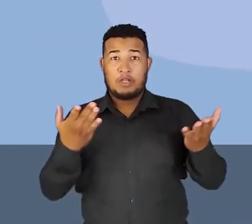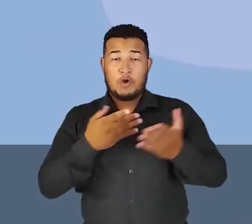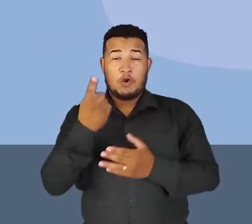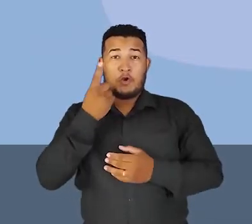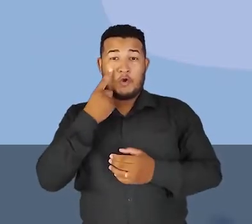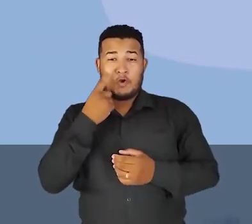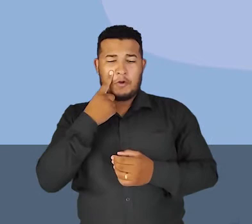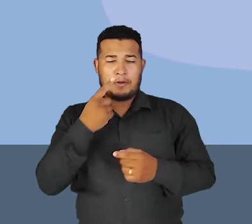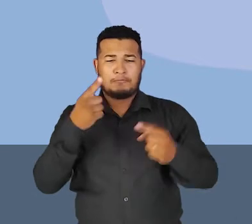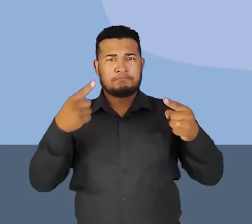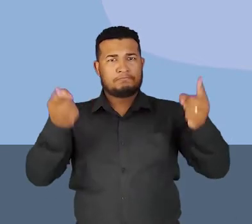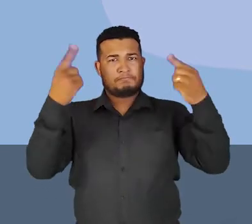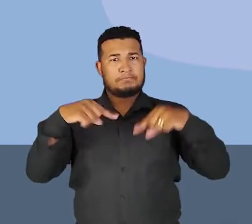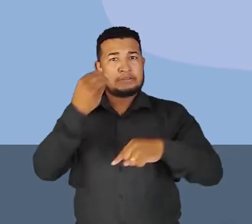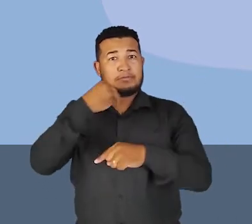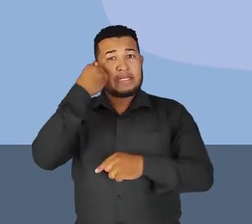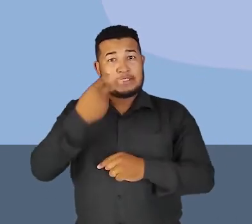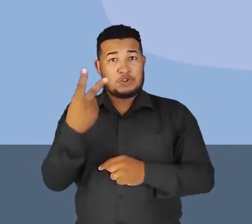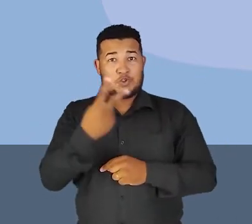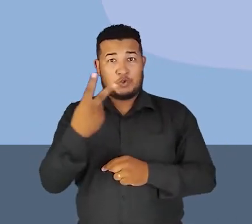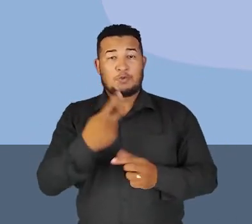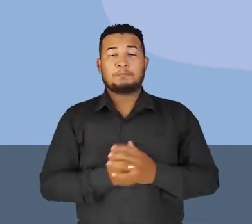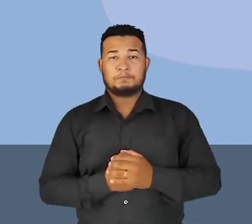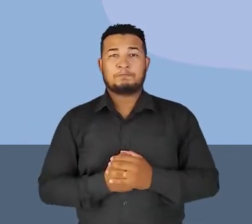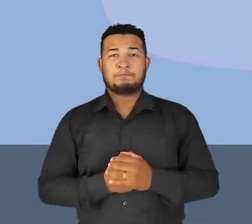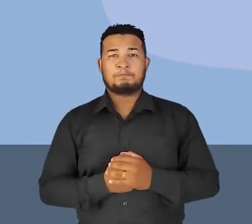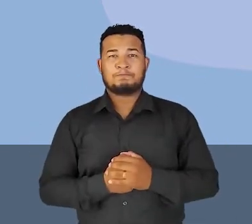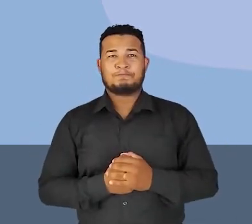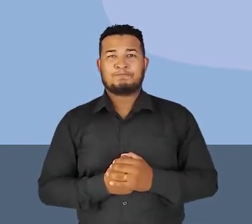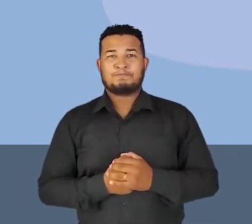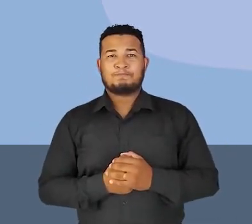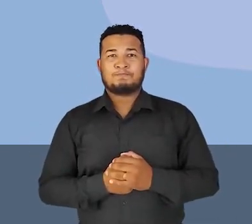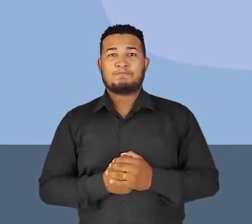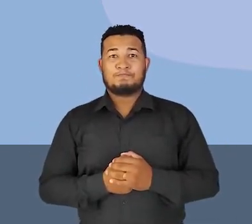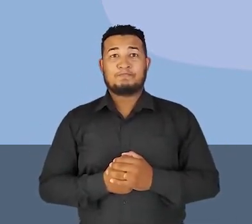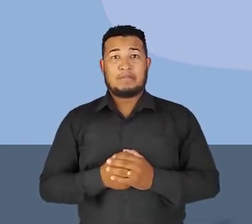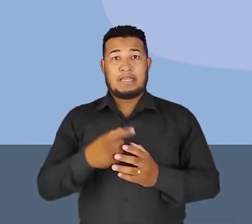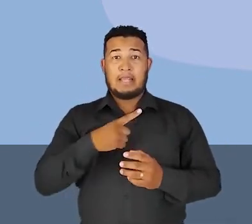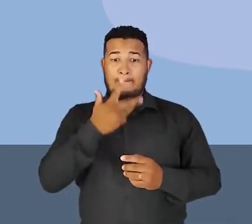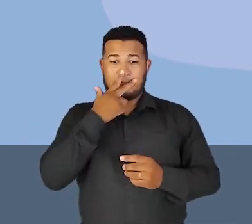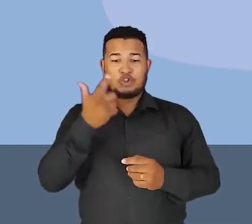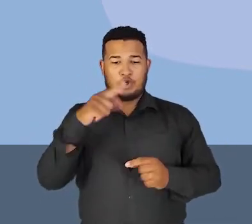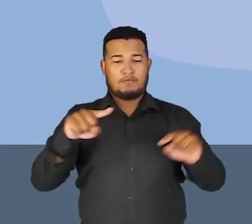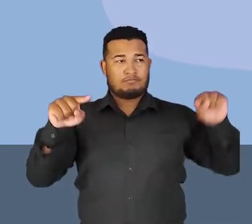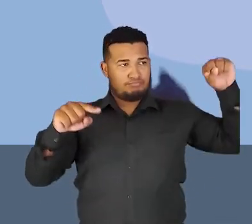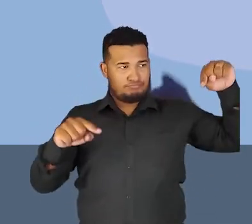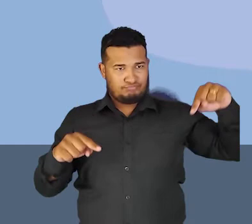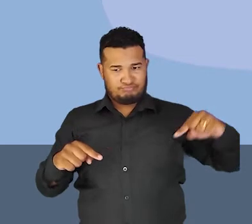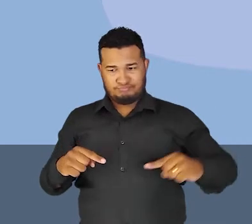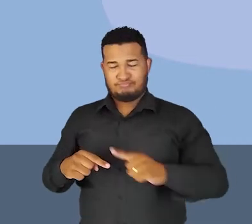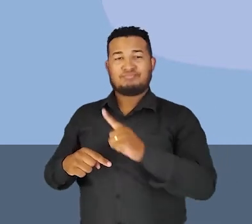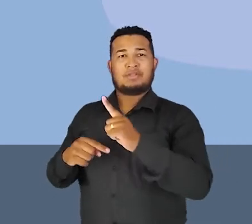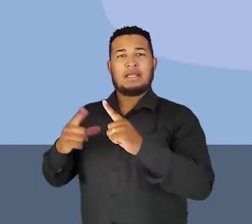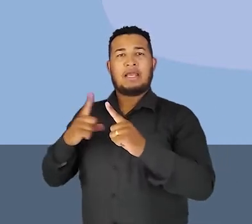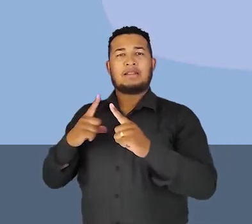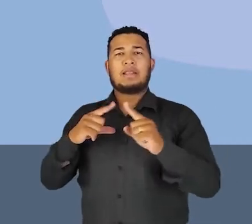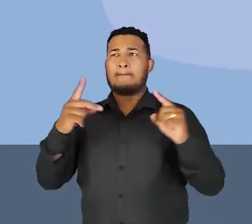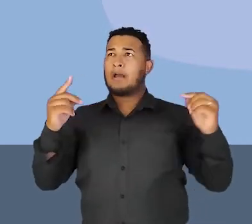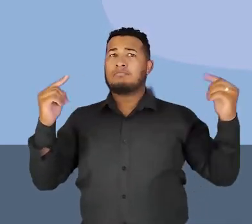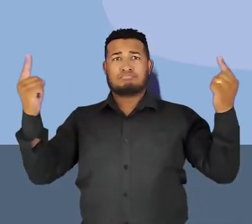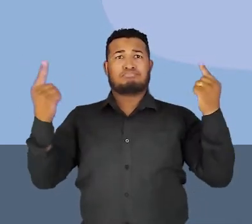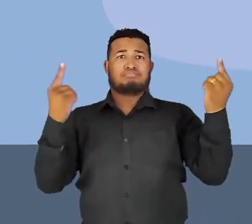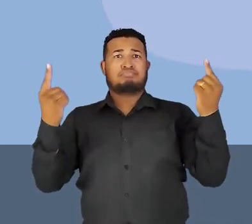a segunda experiência que ele faz. Ele pega uma rampa, onde de um lado e de